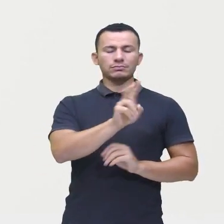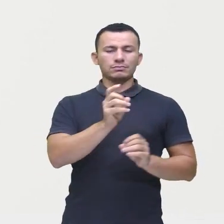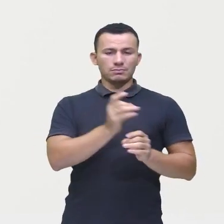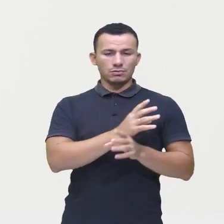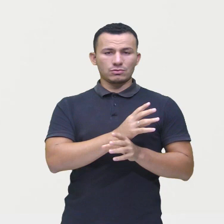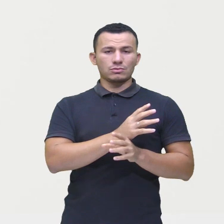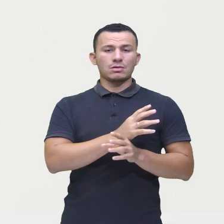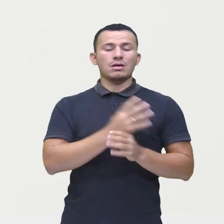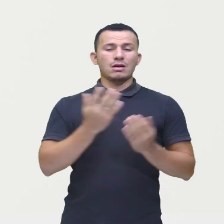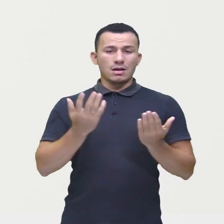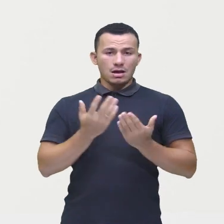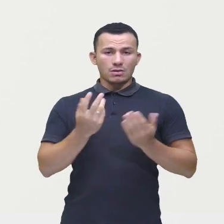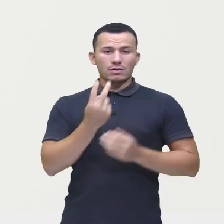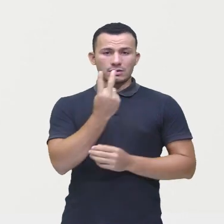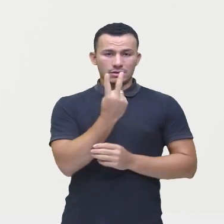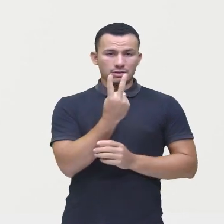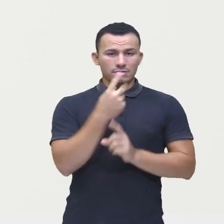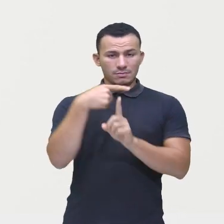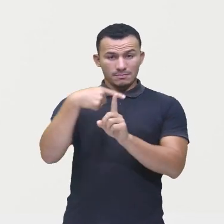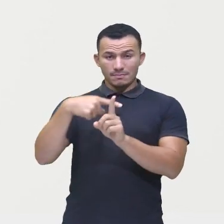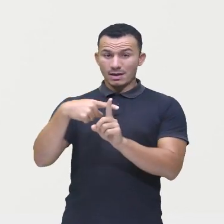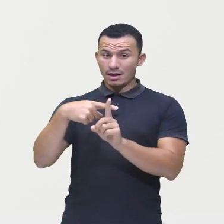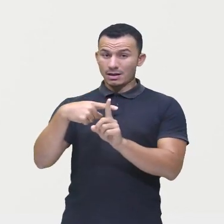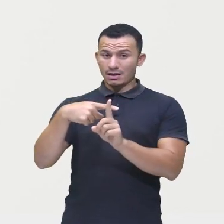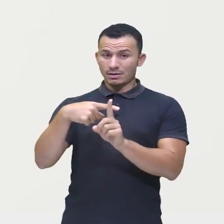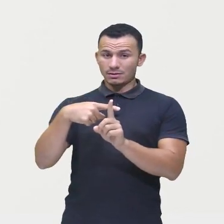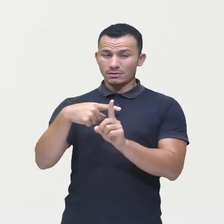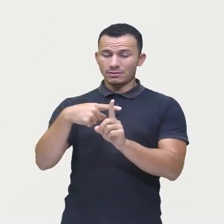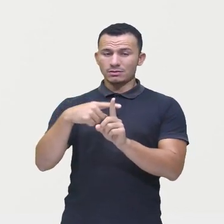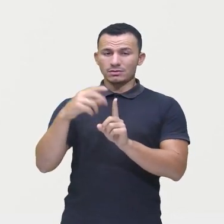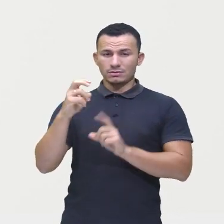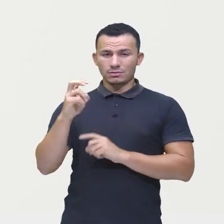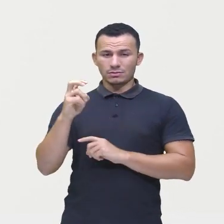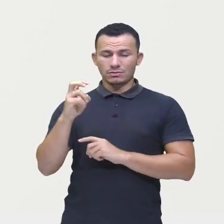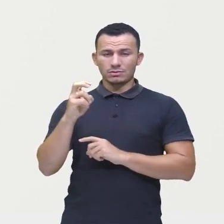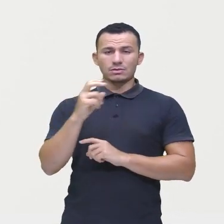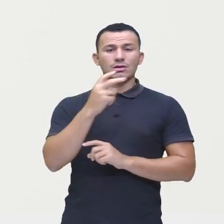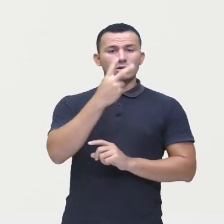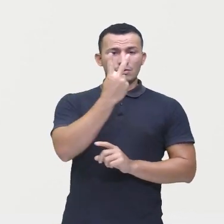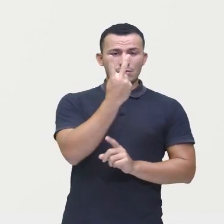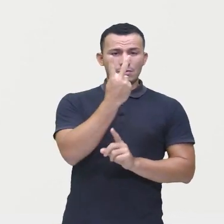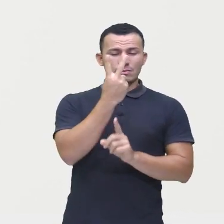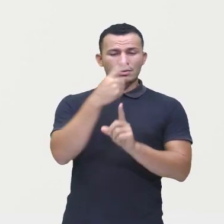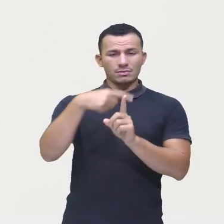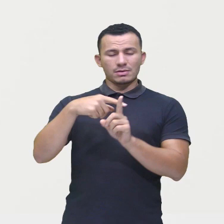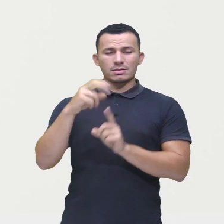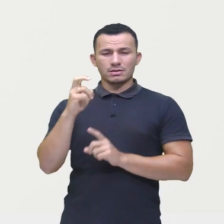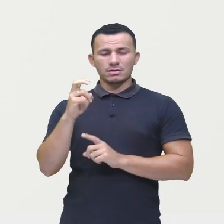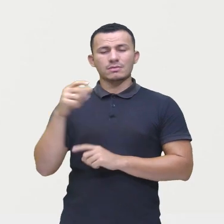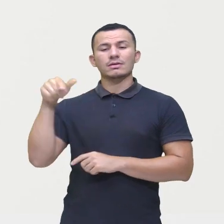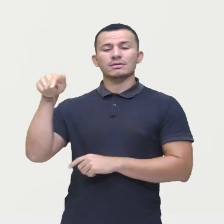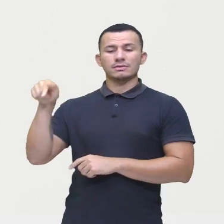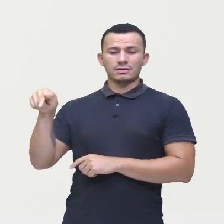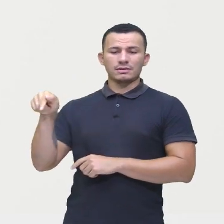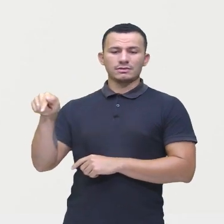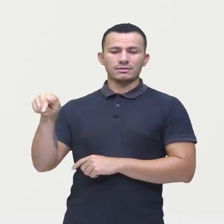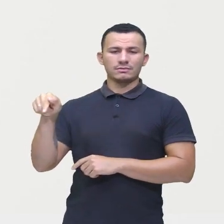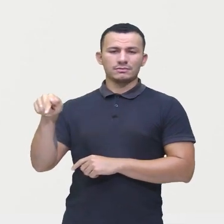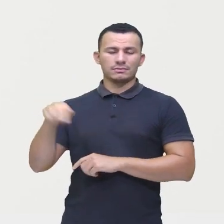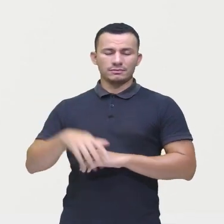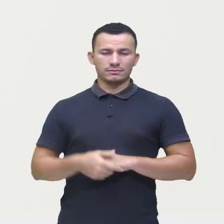com 2. E 5 mais 2 é quanto? 7. Então, aqui vai ficar 7. Tá